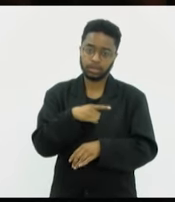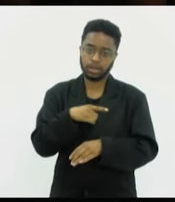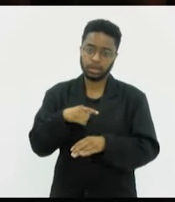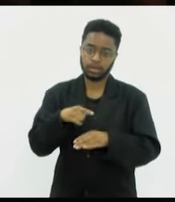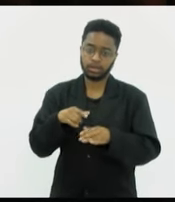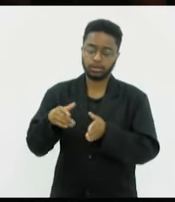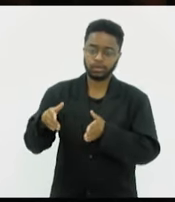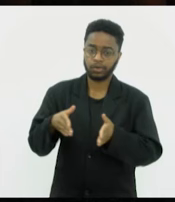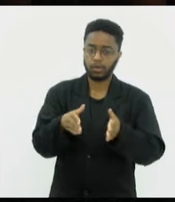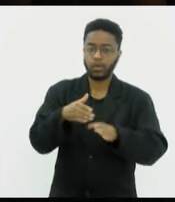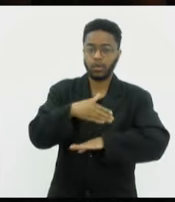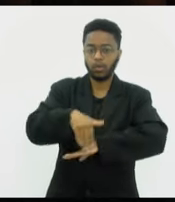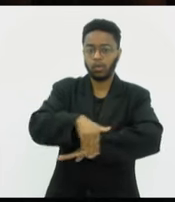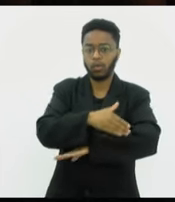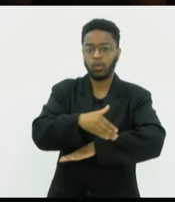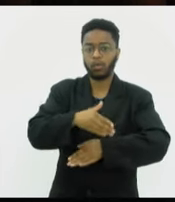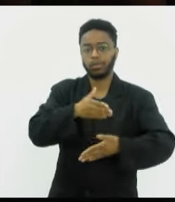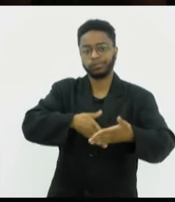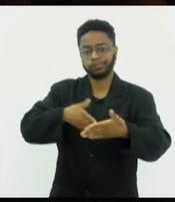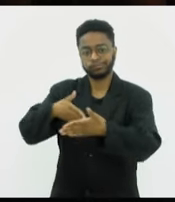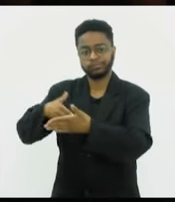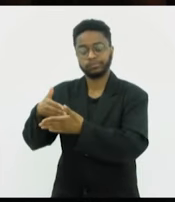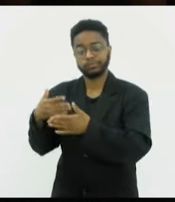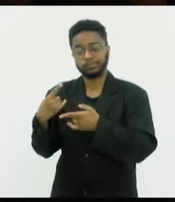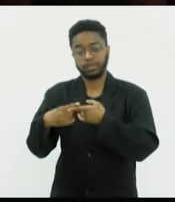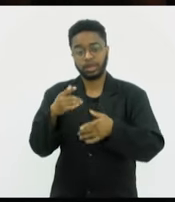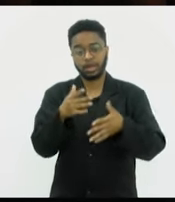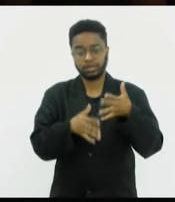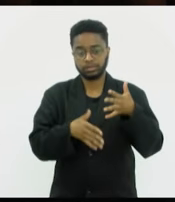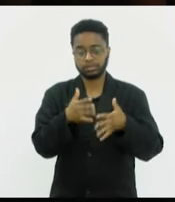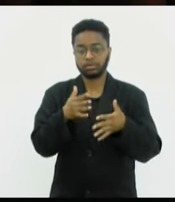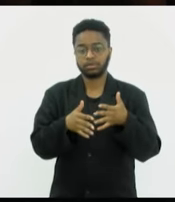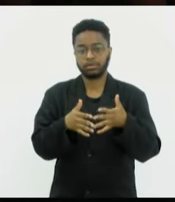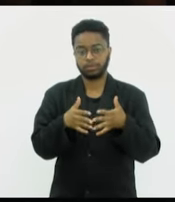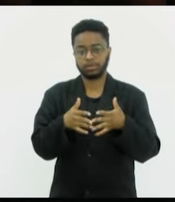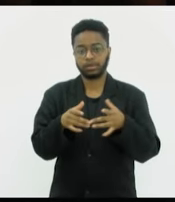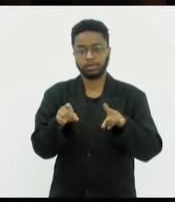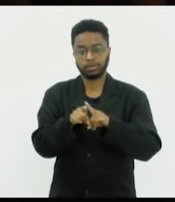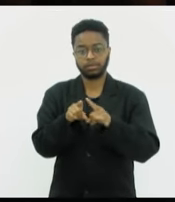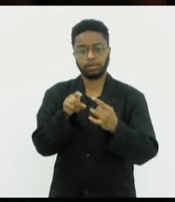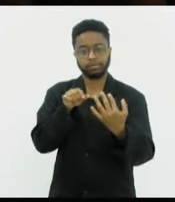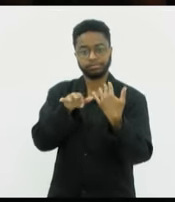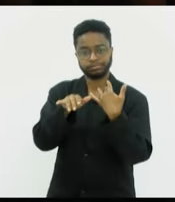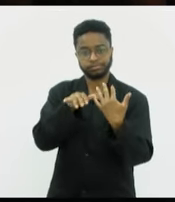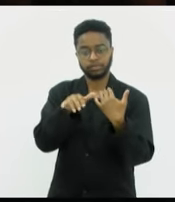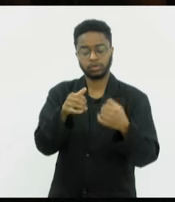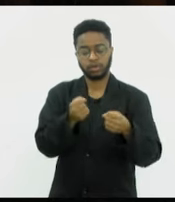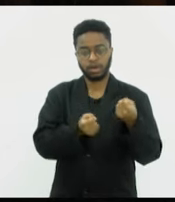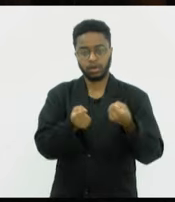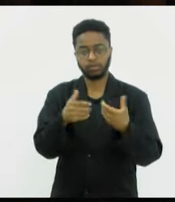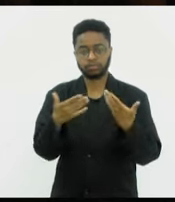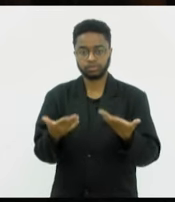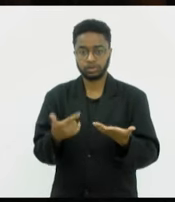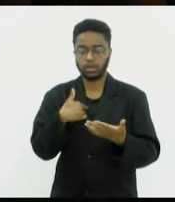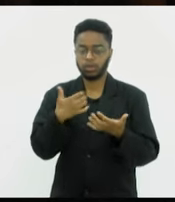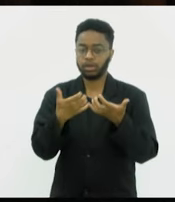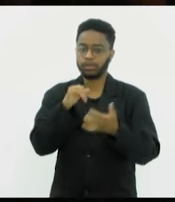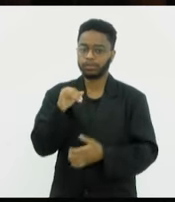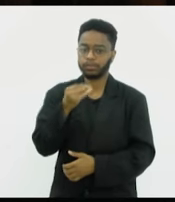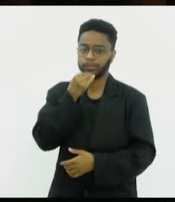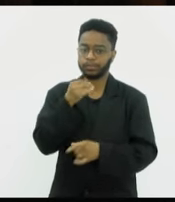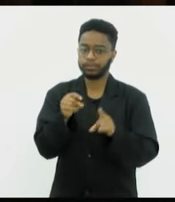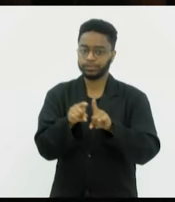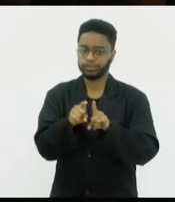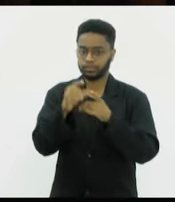interrompidas, que o que não é bom e que atrapalha muito o fluxo na região. Quero aproveitar também